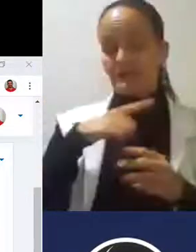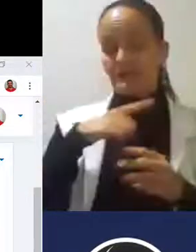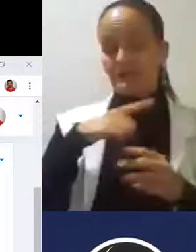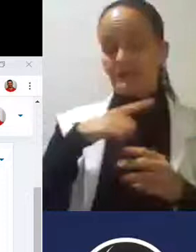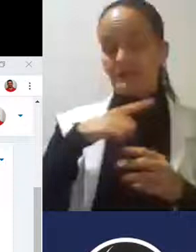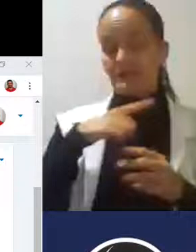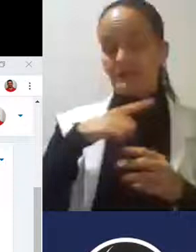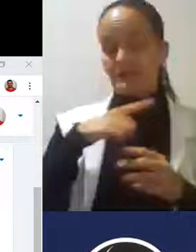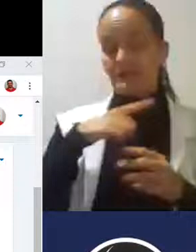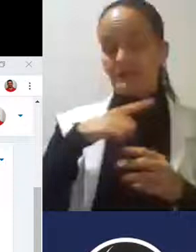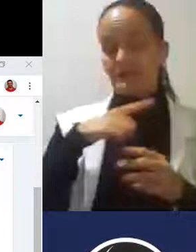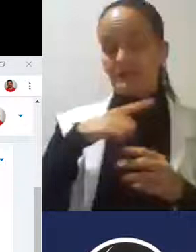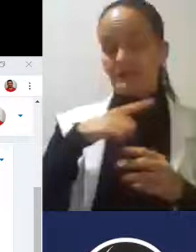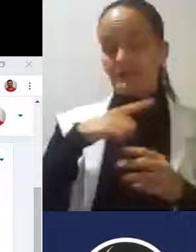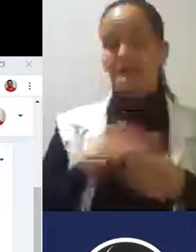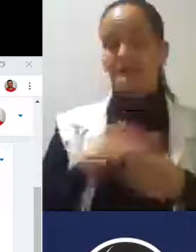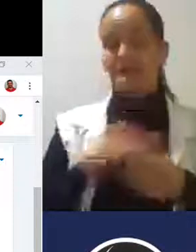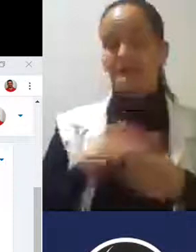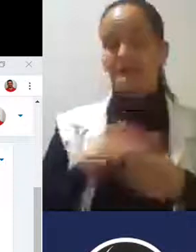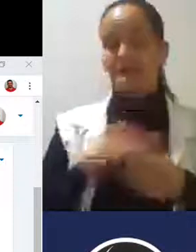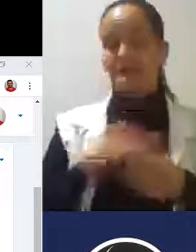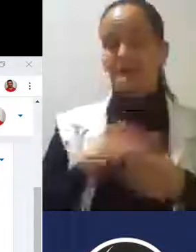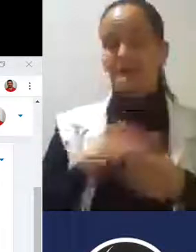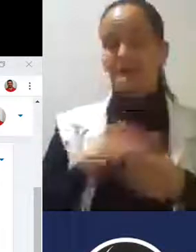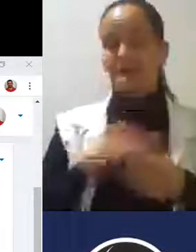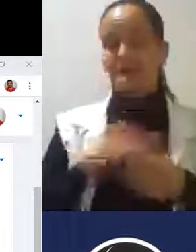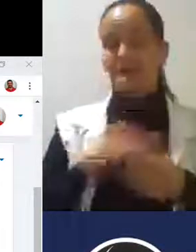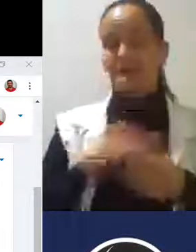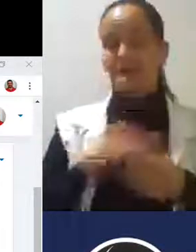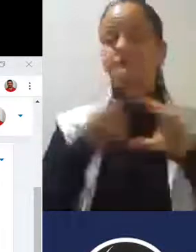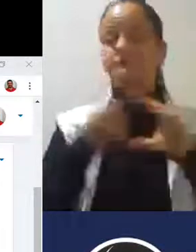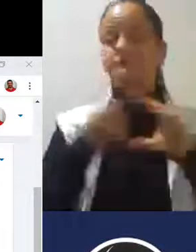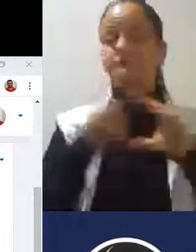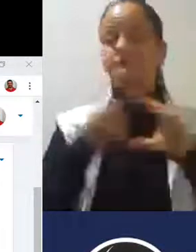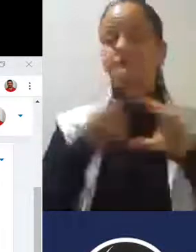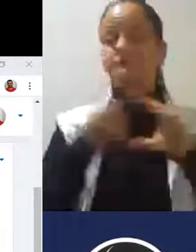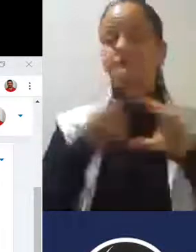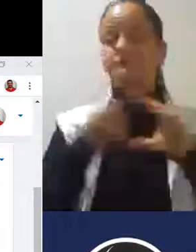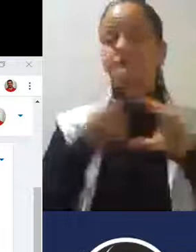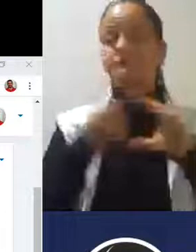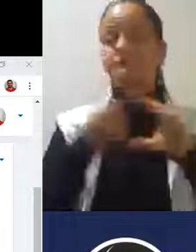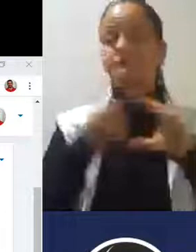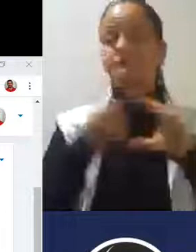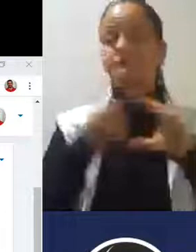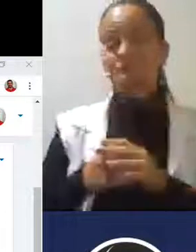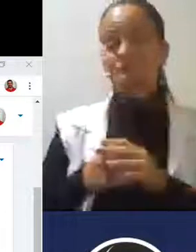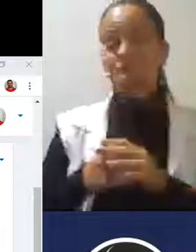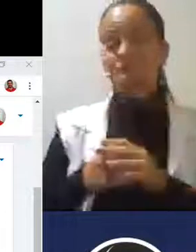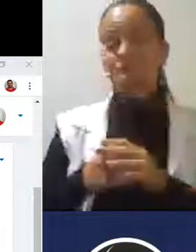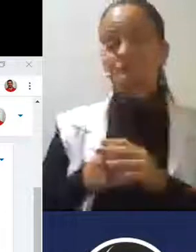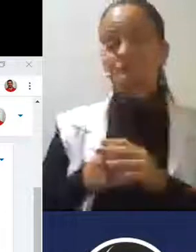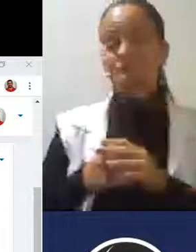Então, qual que é a principal característica do circuito elétrico? Em que há o quê?